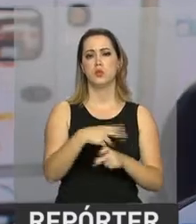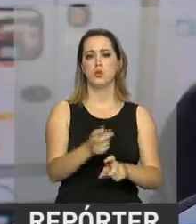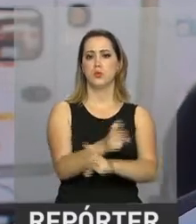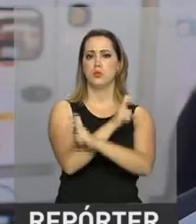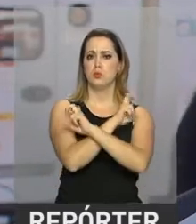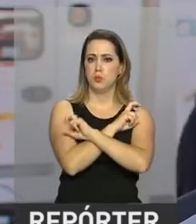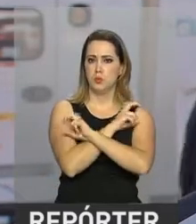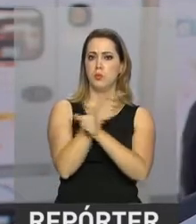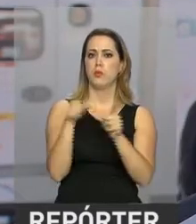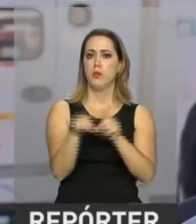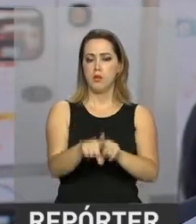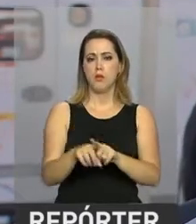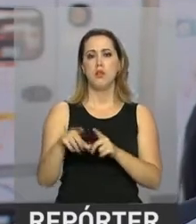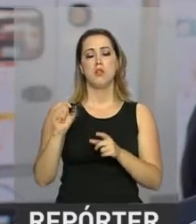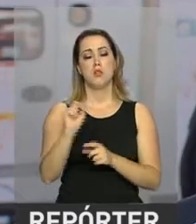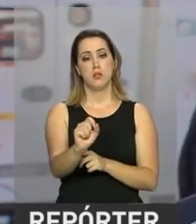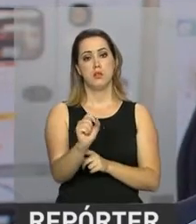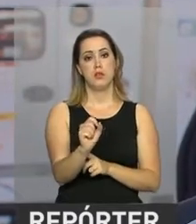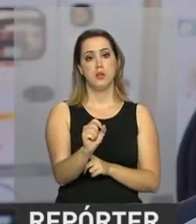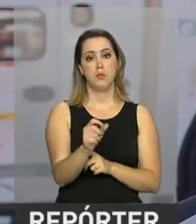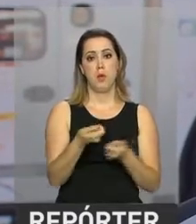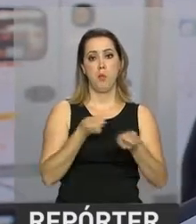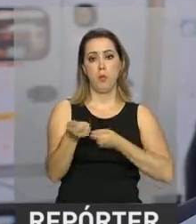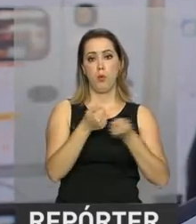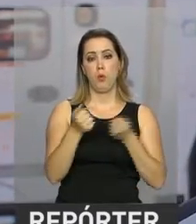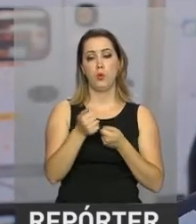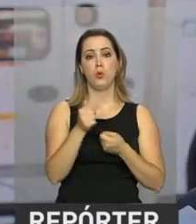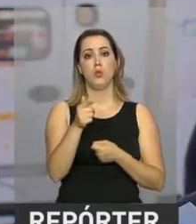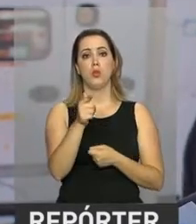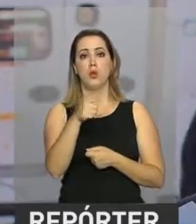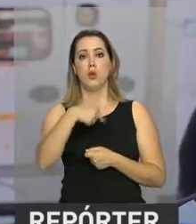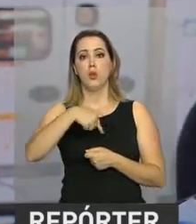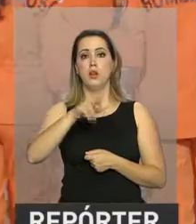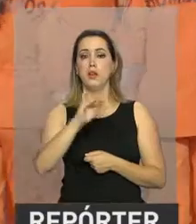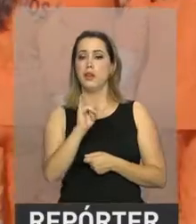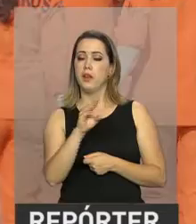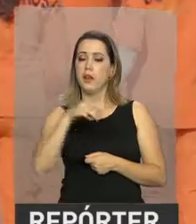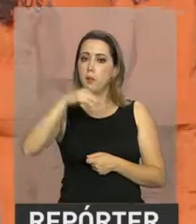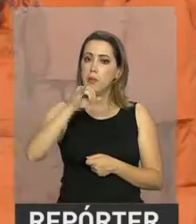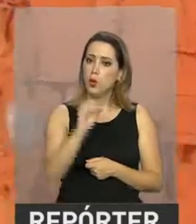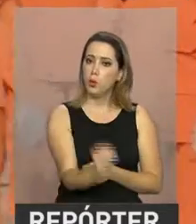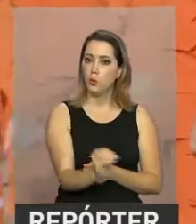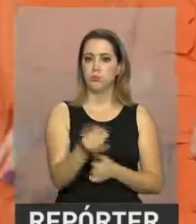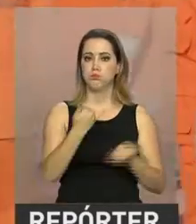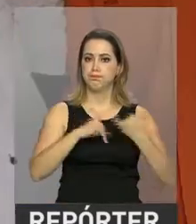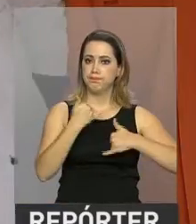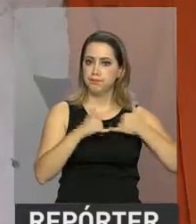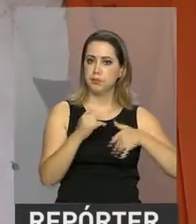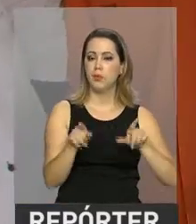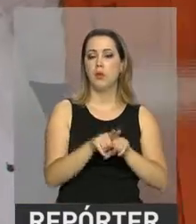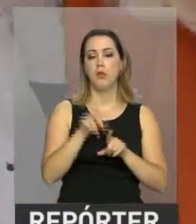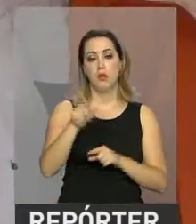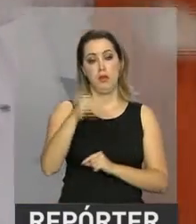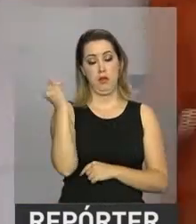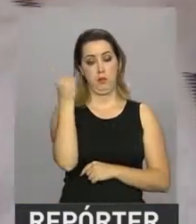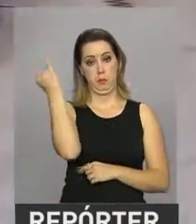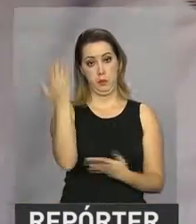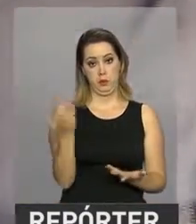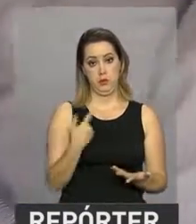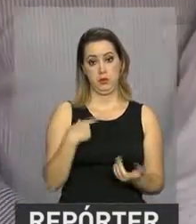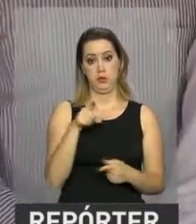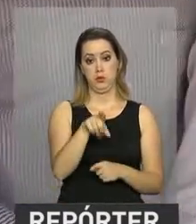biolarvicidas, larvicidas para o controle químico dos vetores, é muito importante. A mobilização contra o mosquito conta